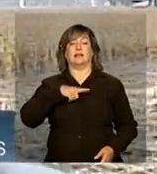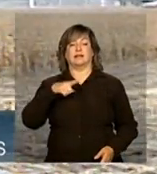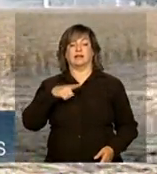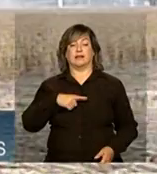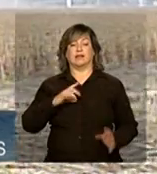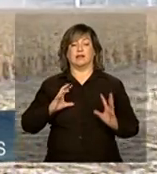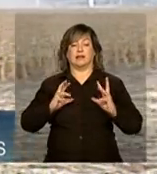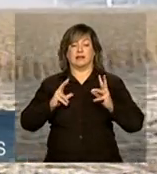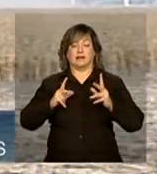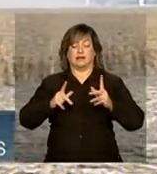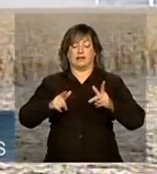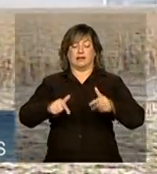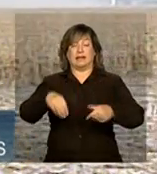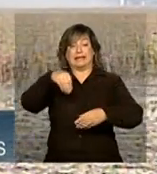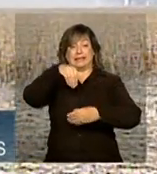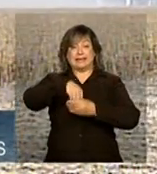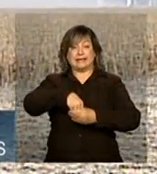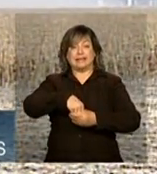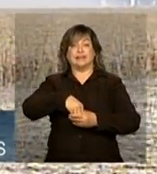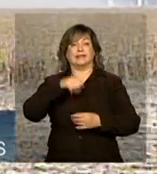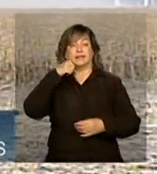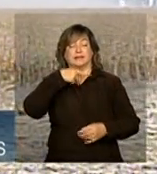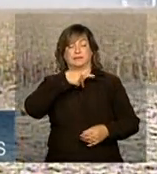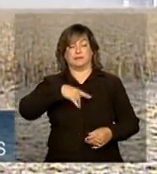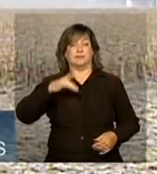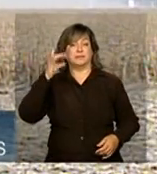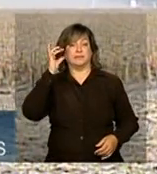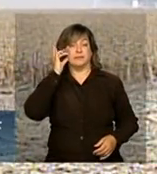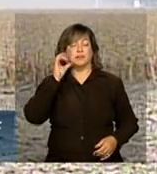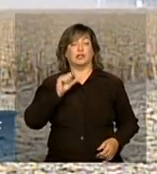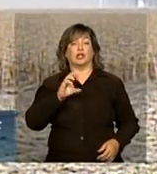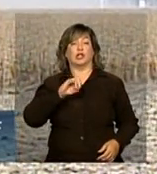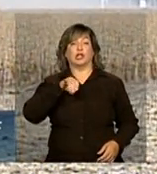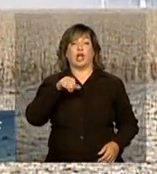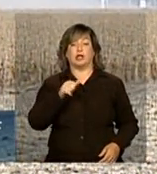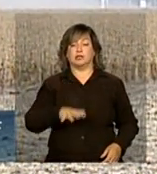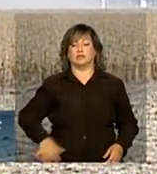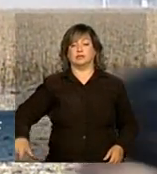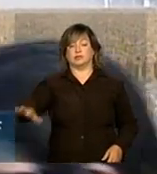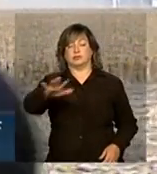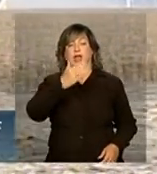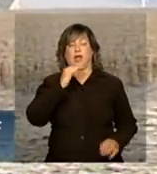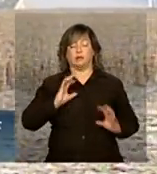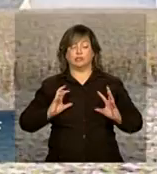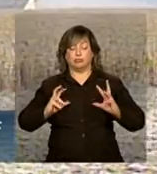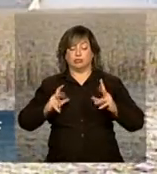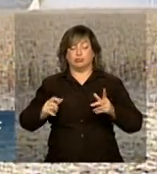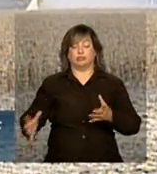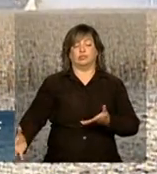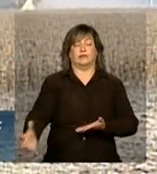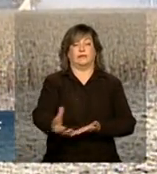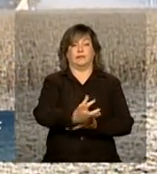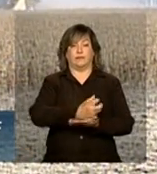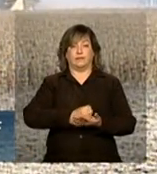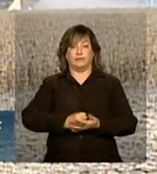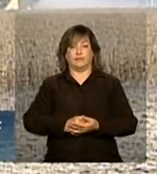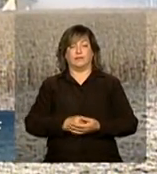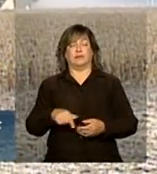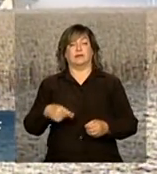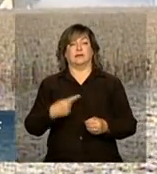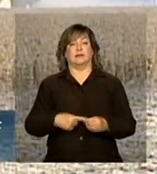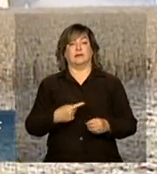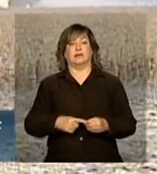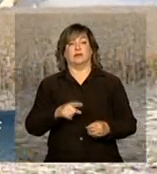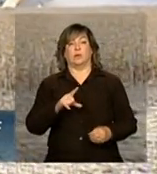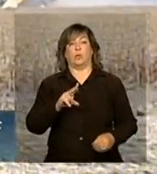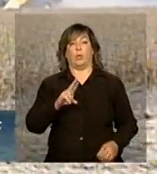esta Lavoura de soja no município Lucas do Rio